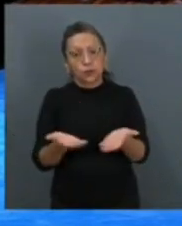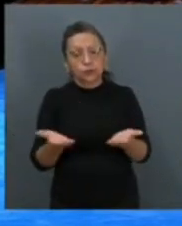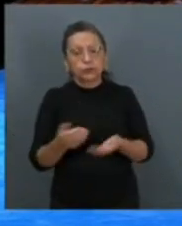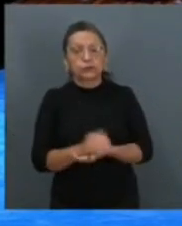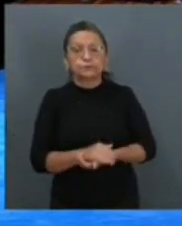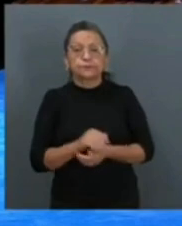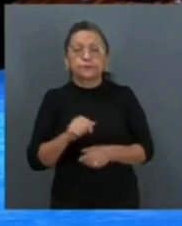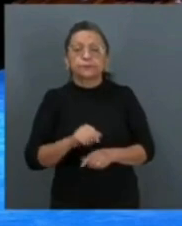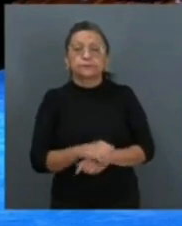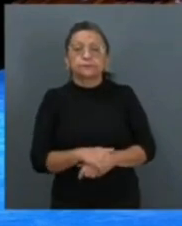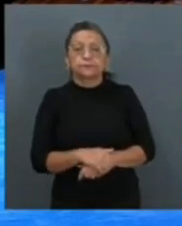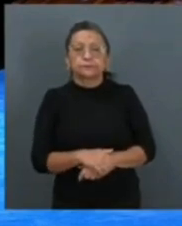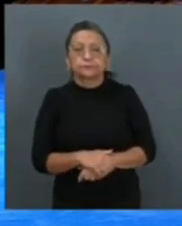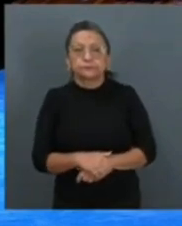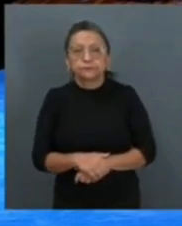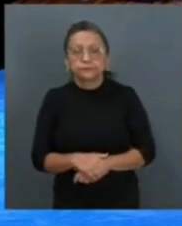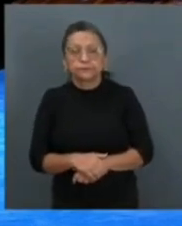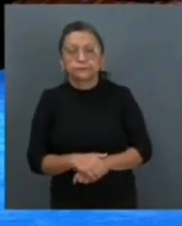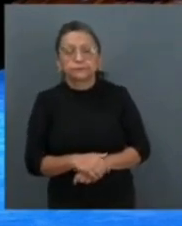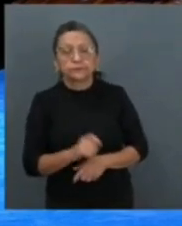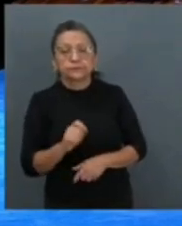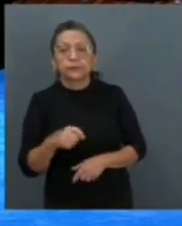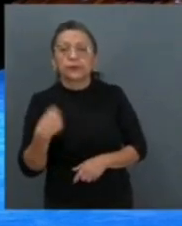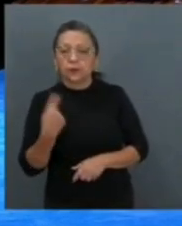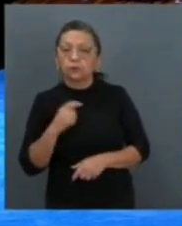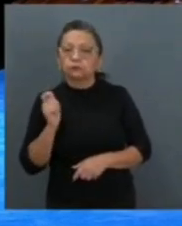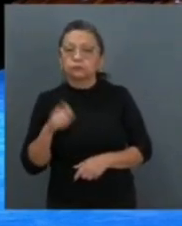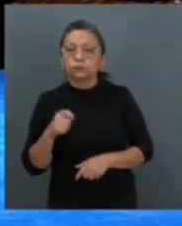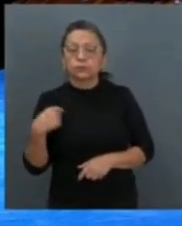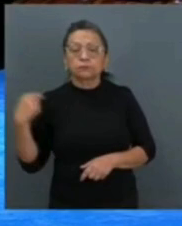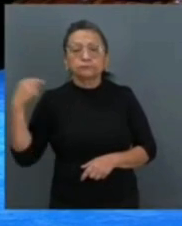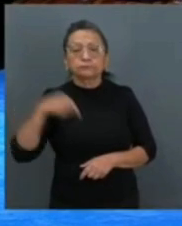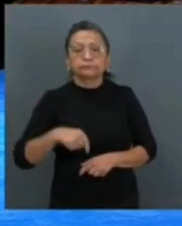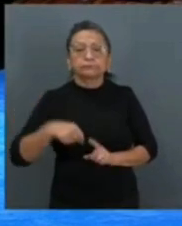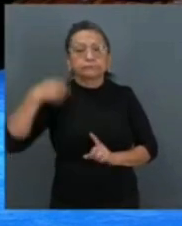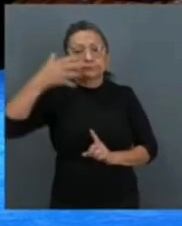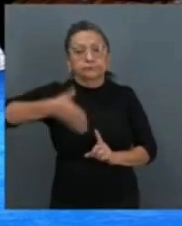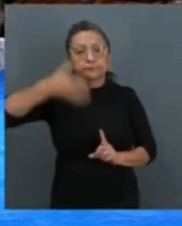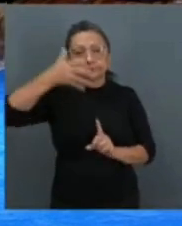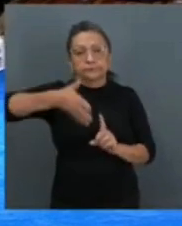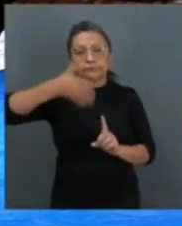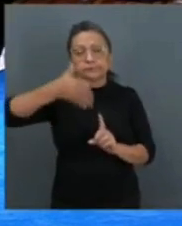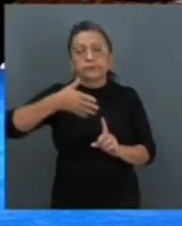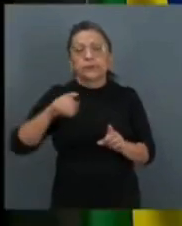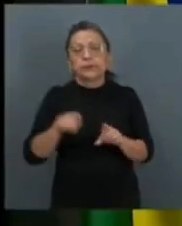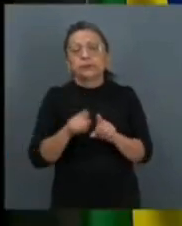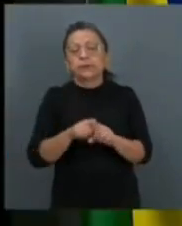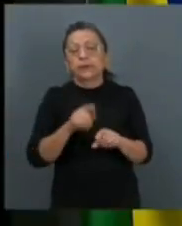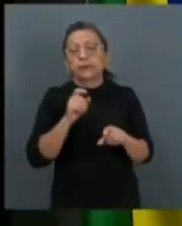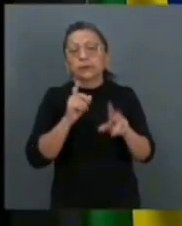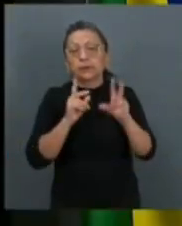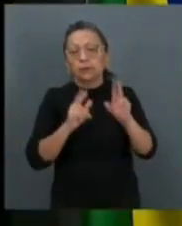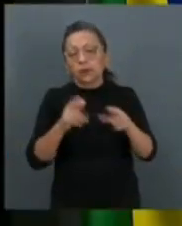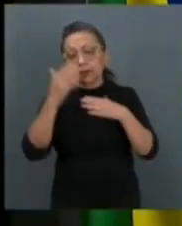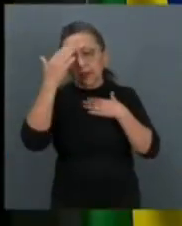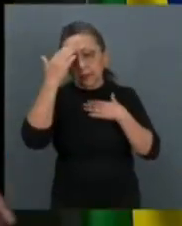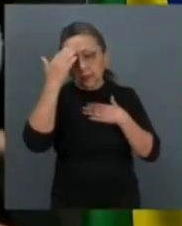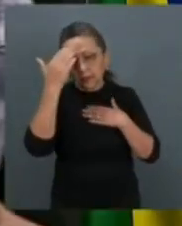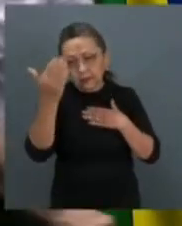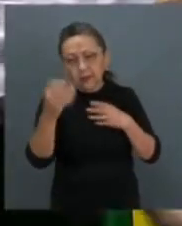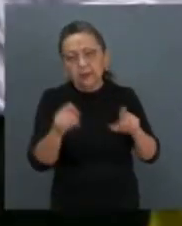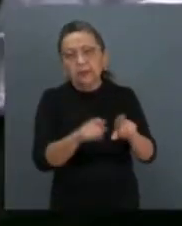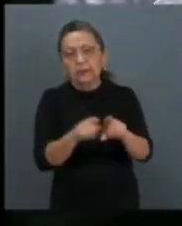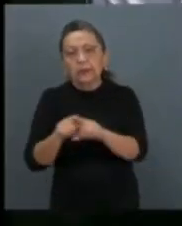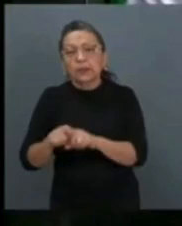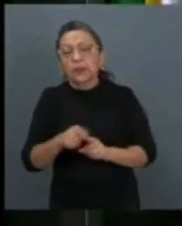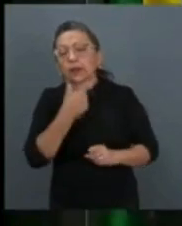da sessão, para que eu possa realmente realizar o meu pronunciamento. E é o tempo em que quero agradecer também